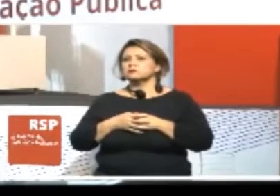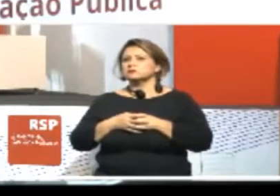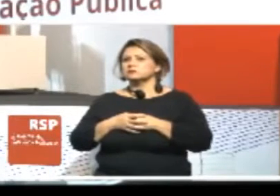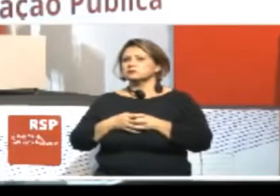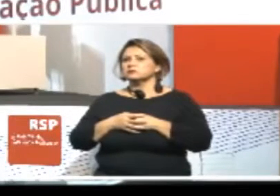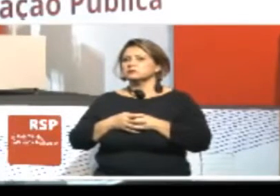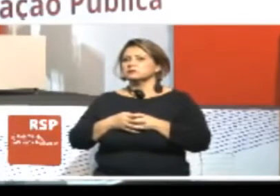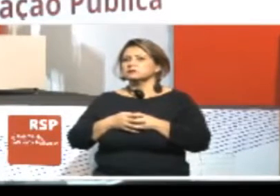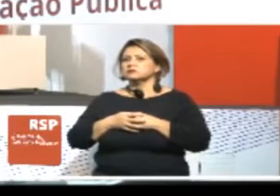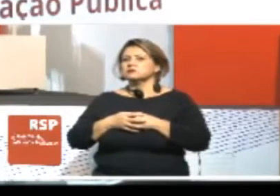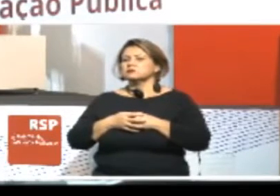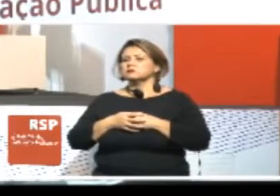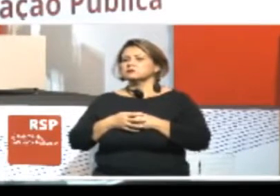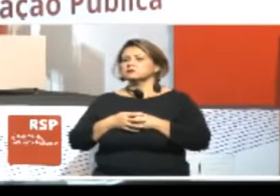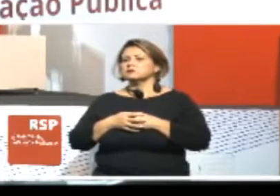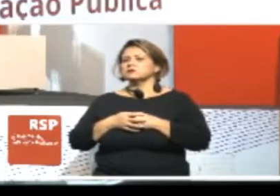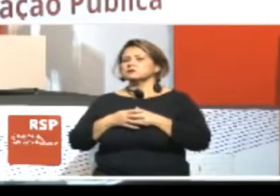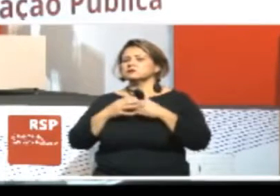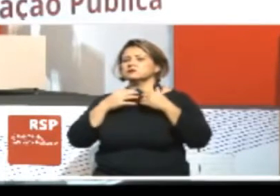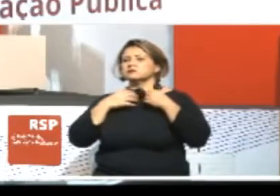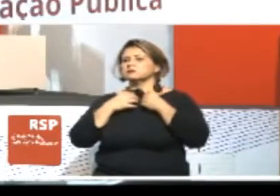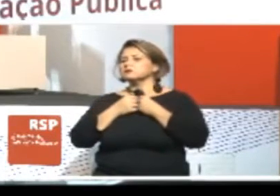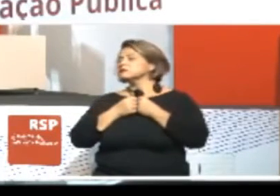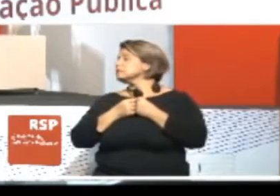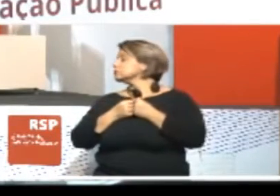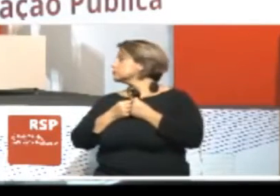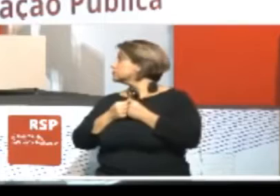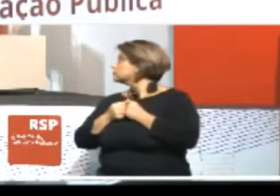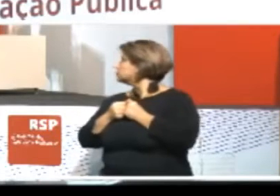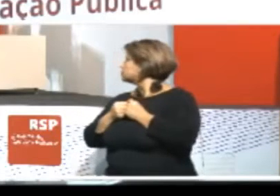Creo haber entendido la pregunta.